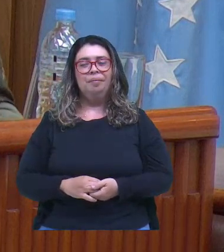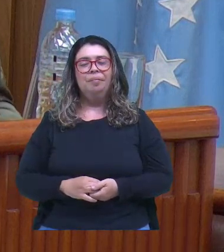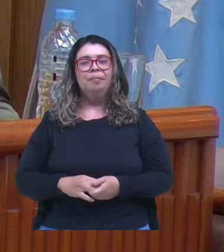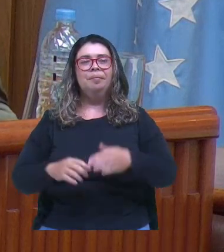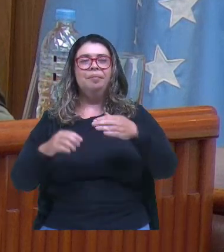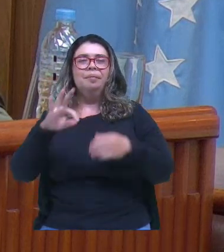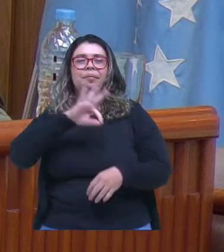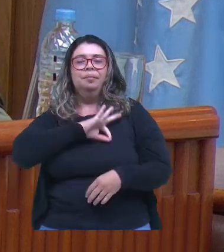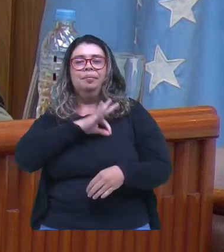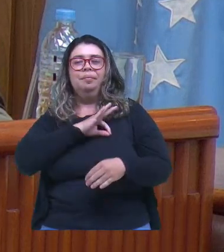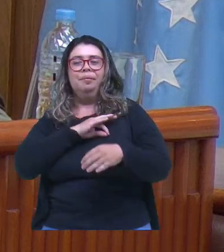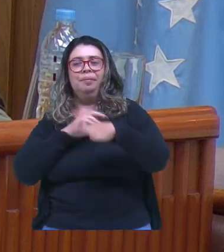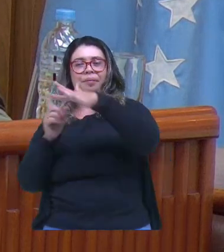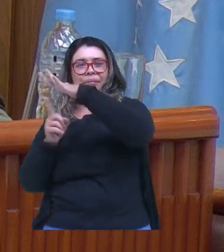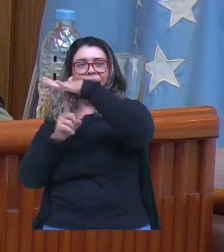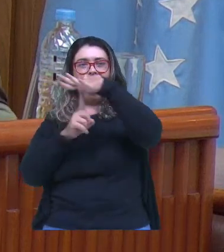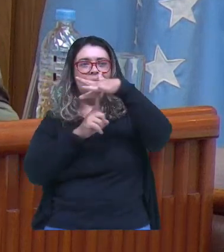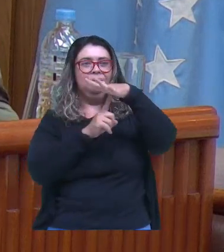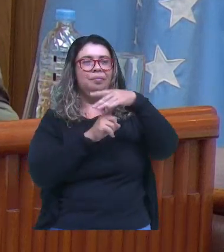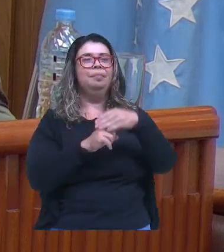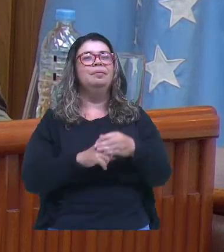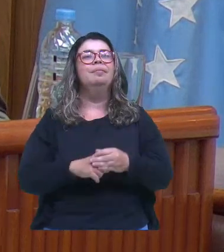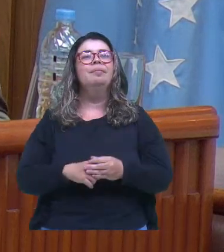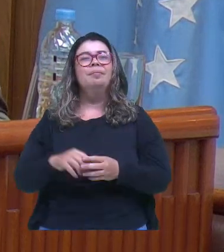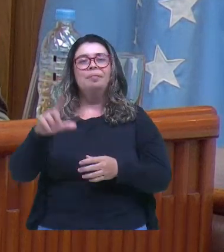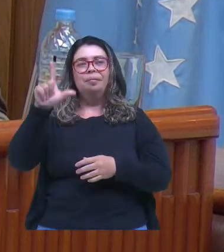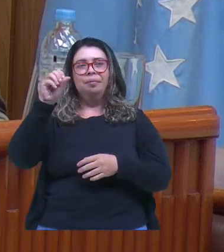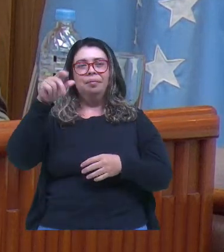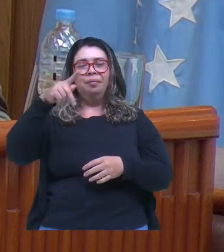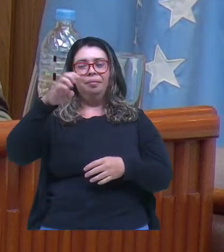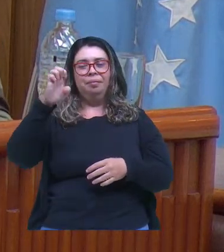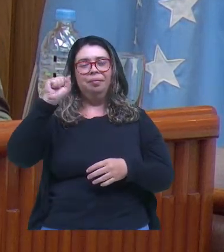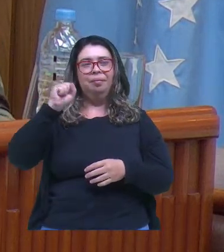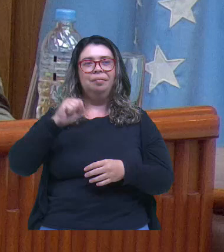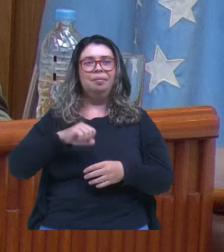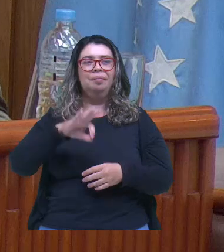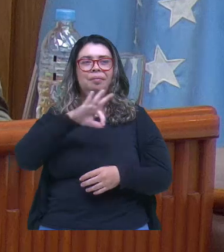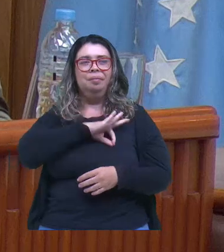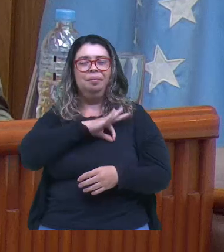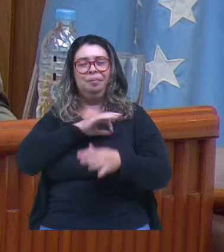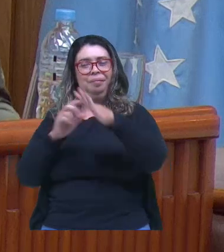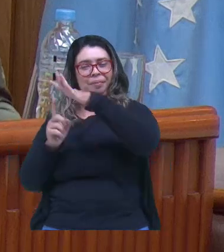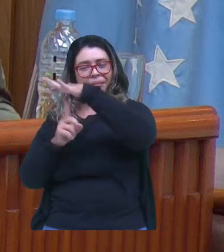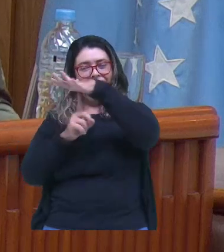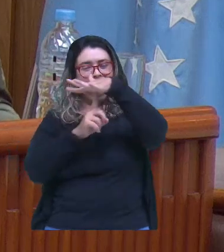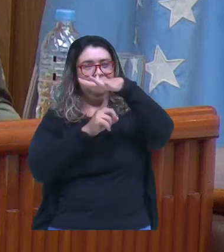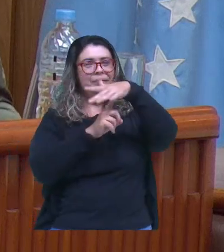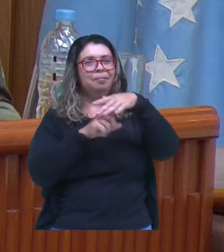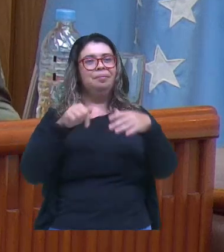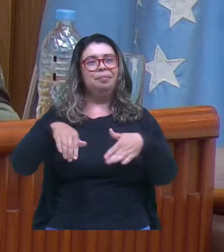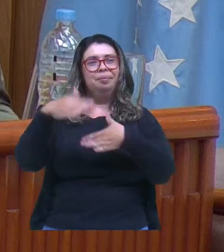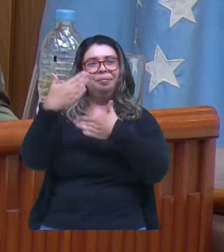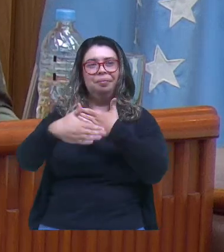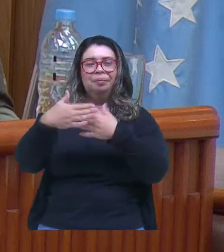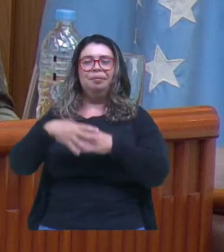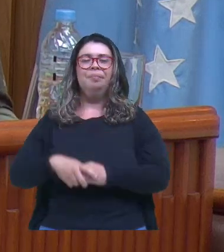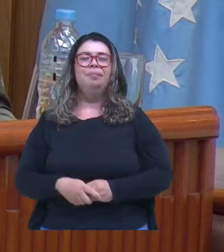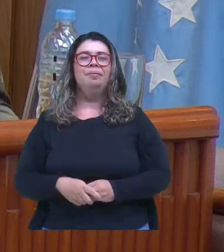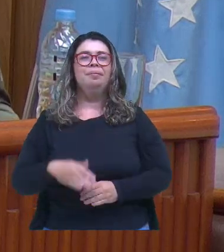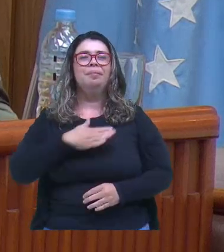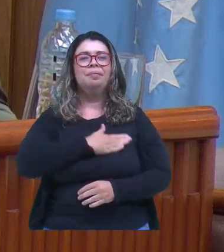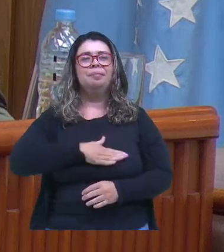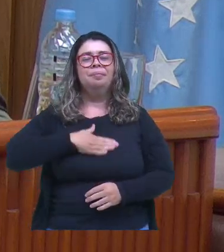Ambiental, o Tenente Lopes, aos demais policiais ambientais aqui presentes, e gostaria